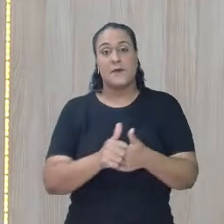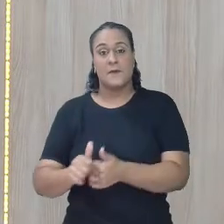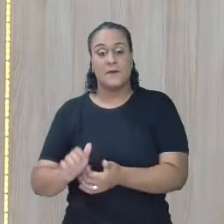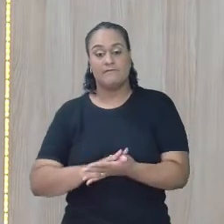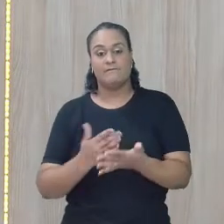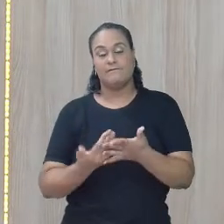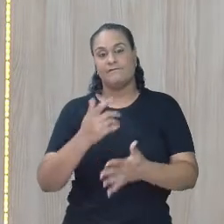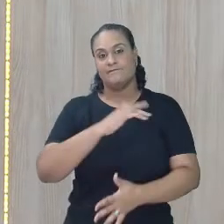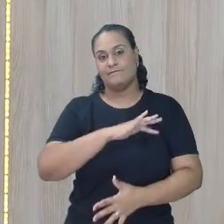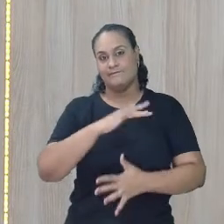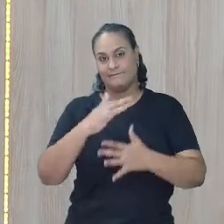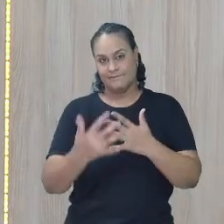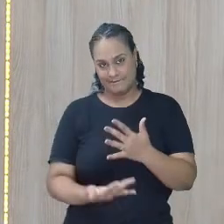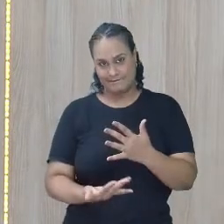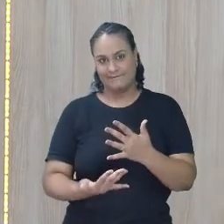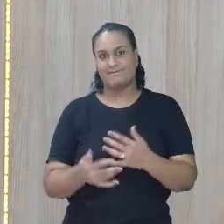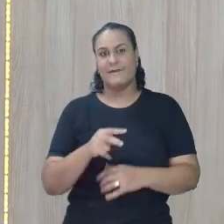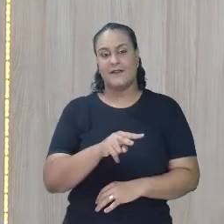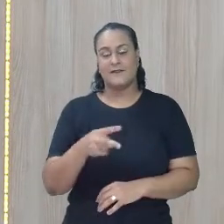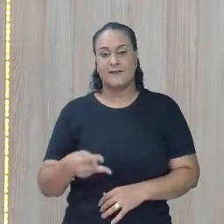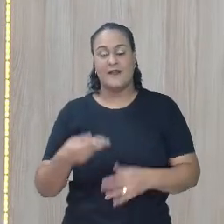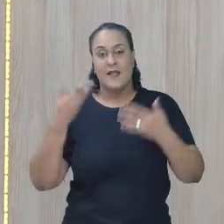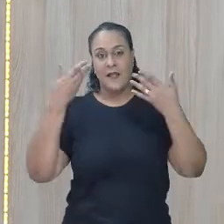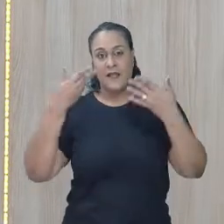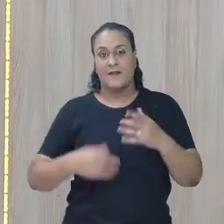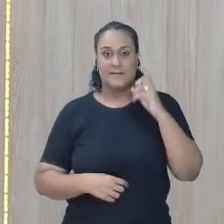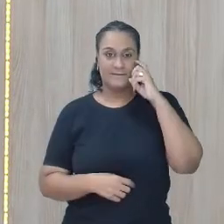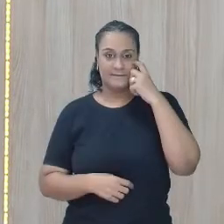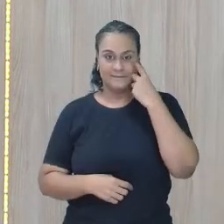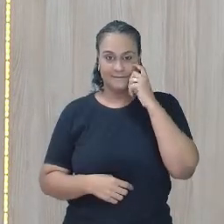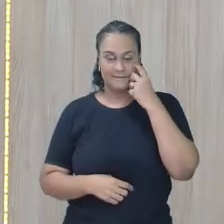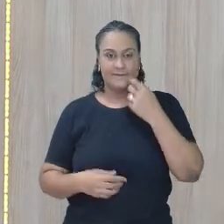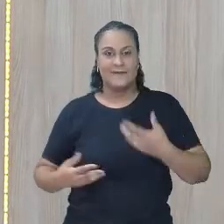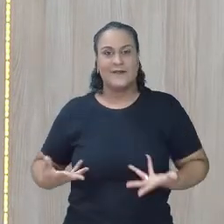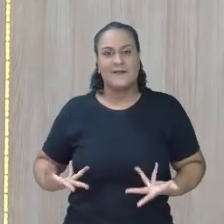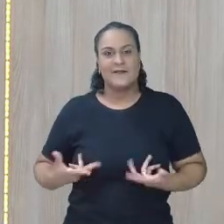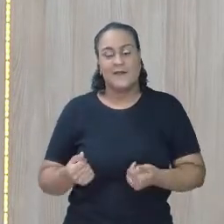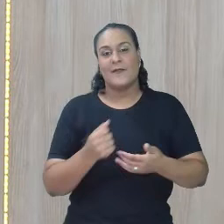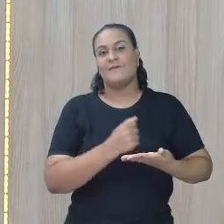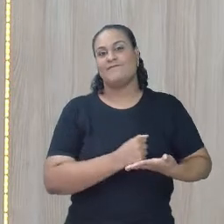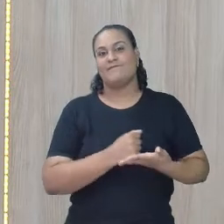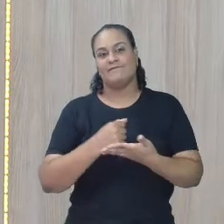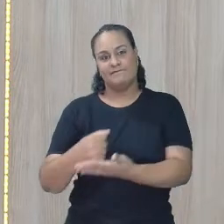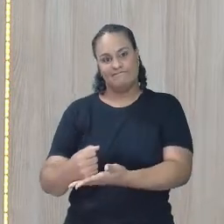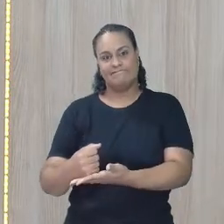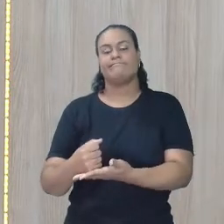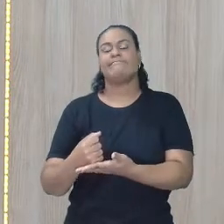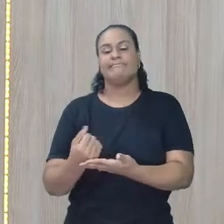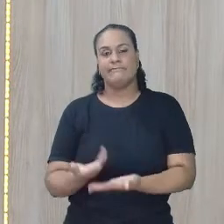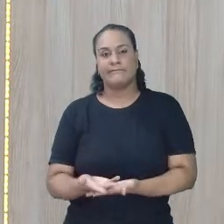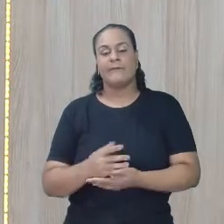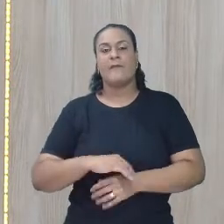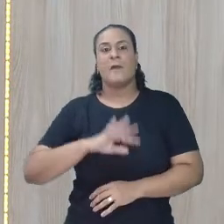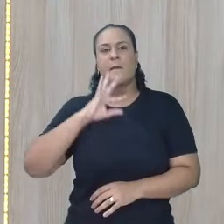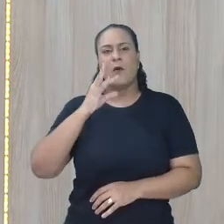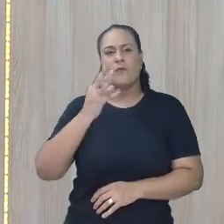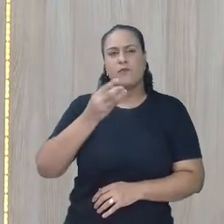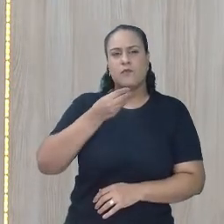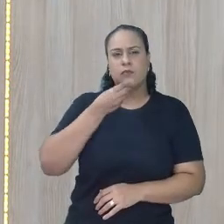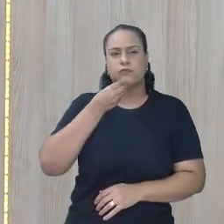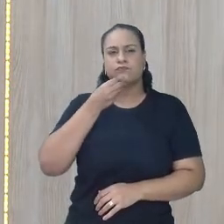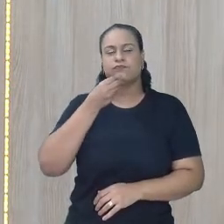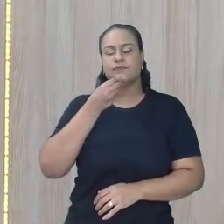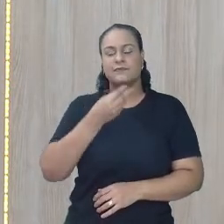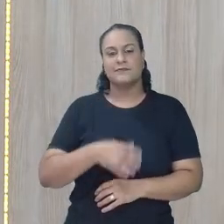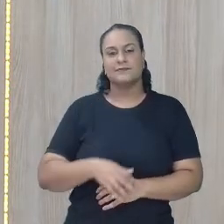tradução simultânea para a língua brasileira de sinais é Elaine. Elaine maravilhosa, me ajudando aqui a transmitir um pouquinho de conhecimento para vocês, tá bom?